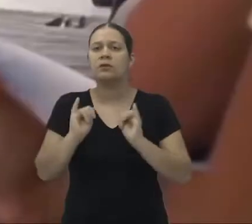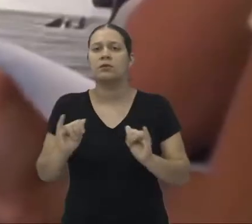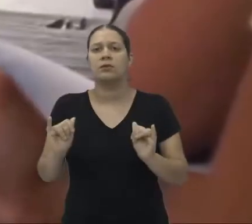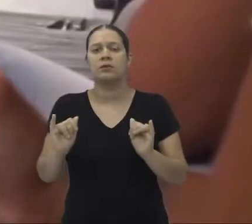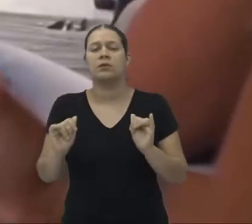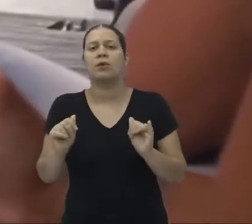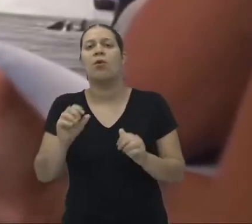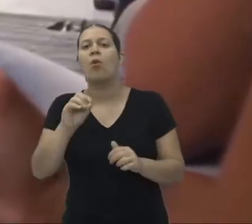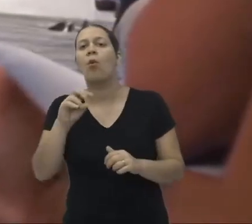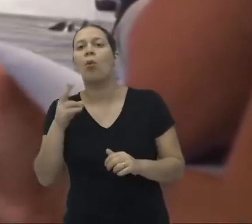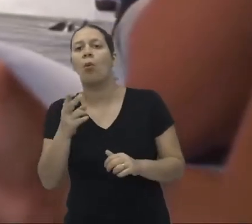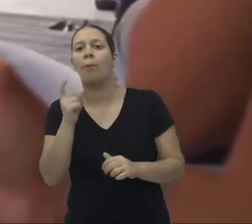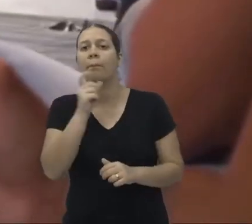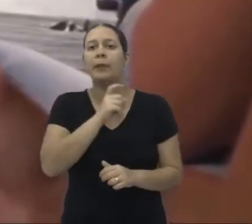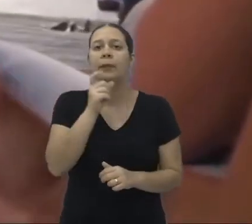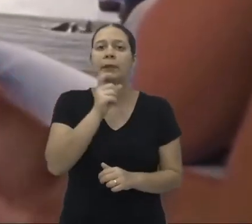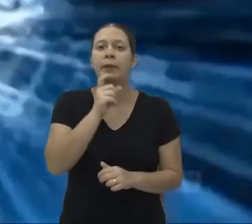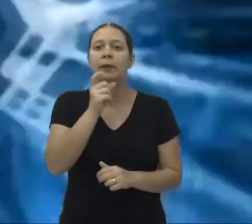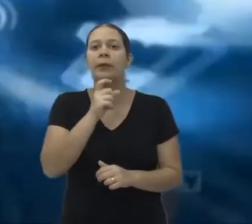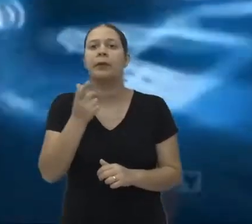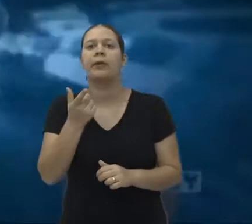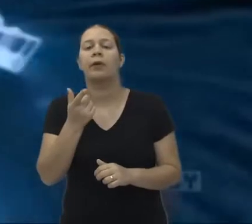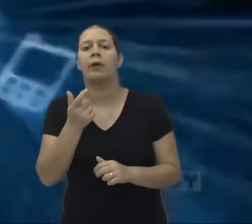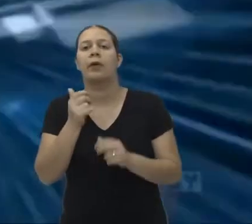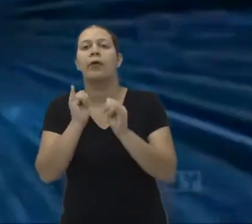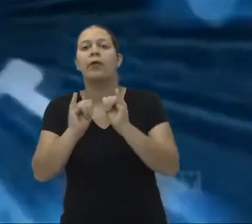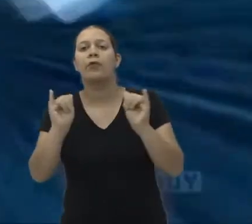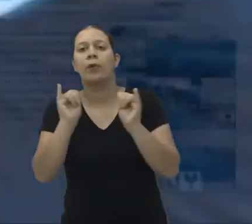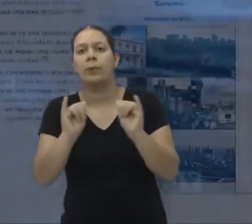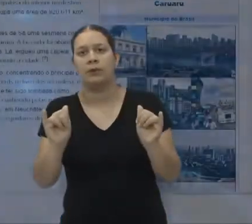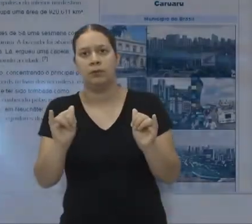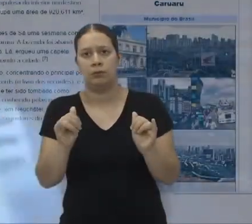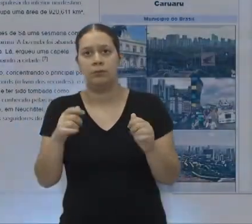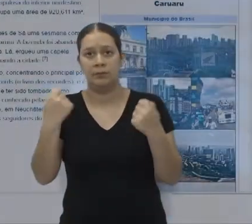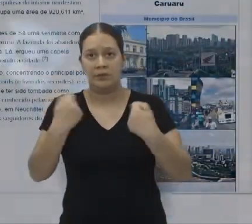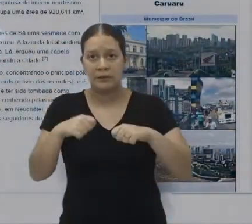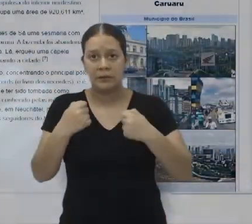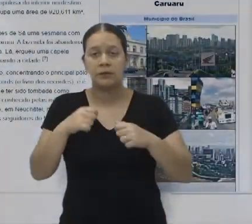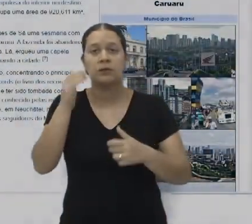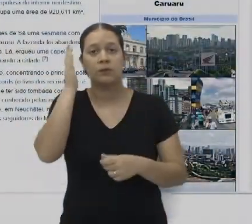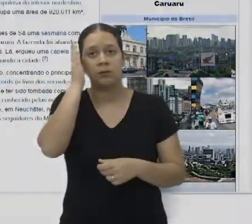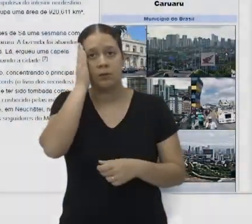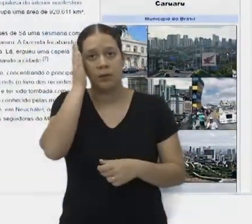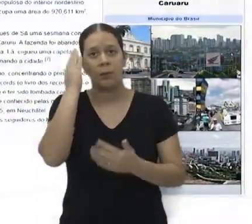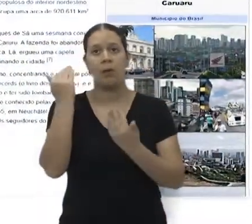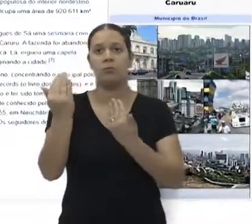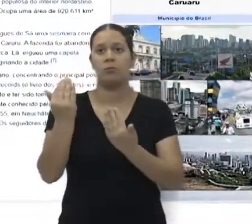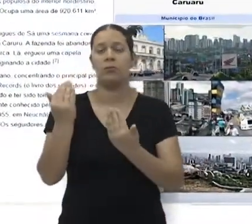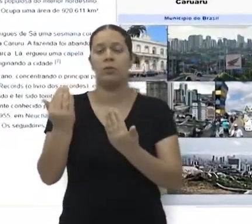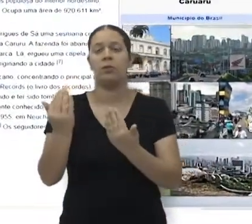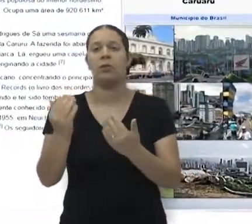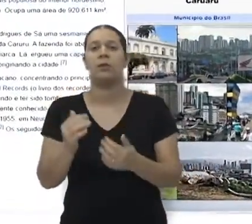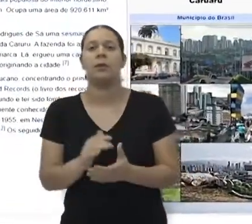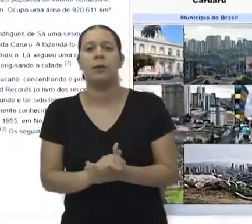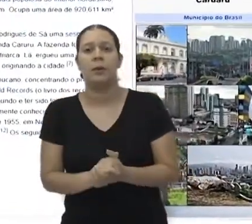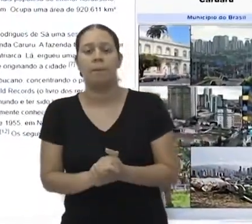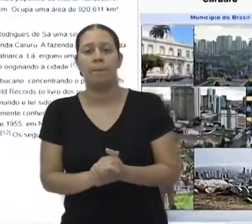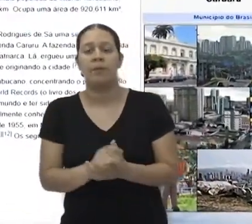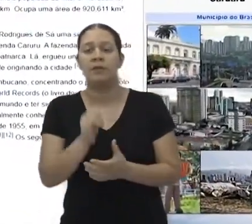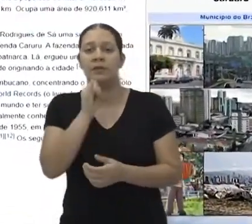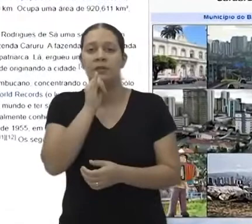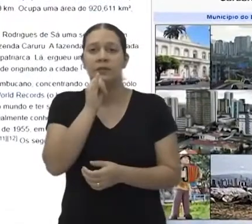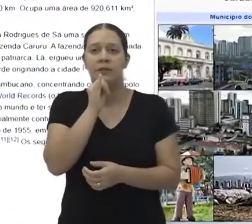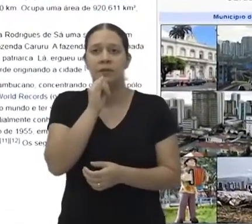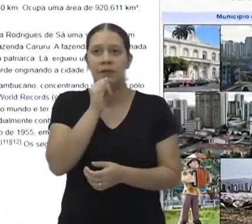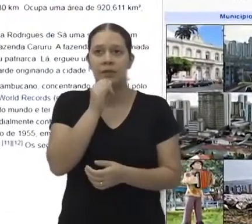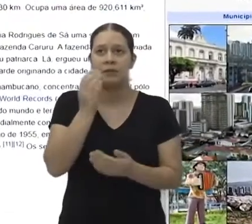apontam ou se os dados foram distorcidos para favorecer o ponto de vista apresentado. Um exemplo disso é o